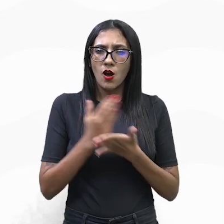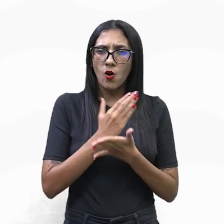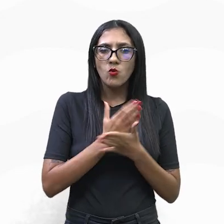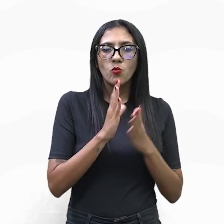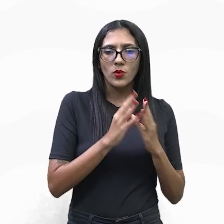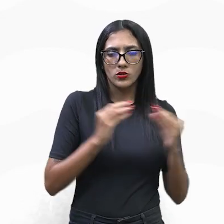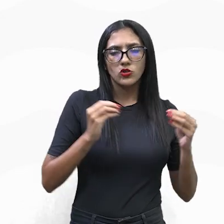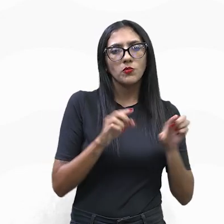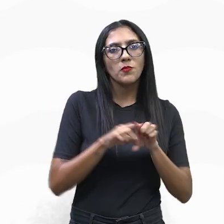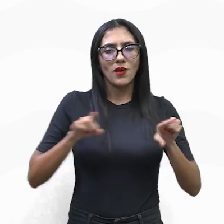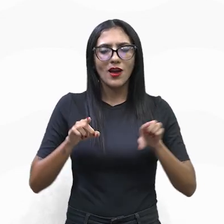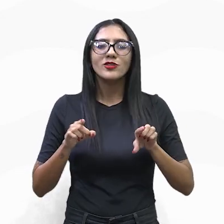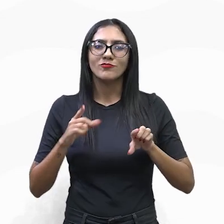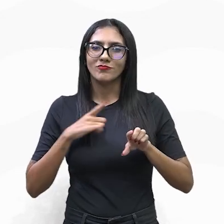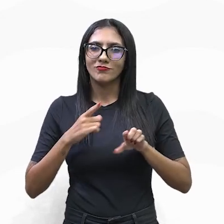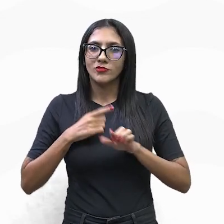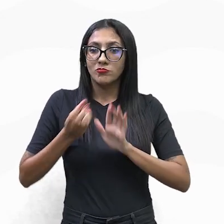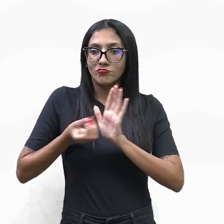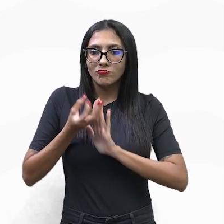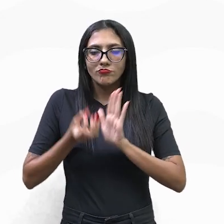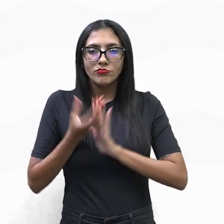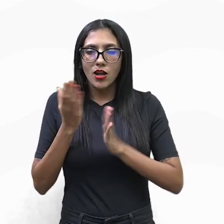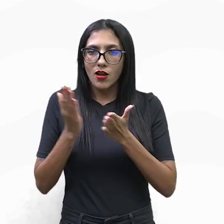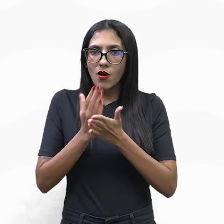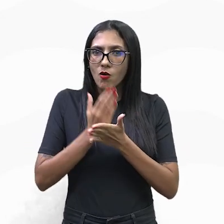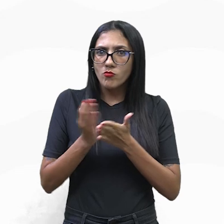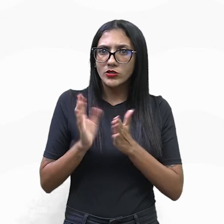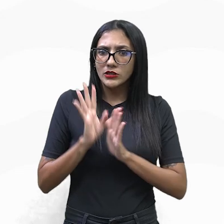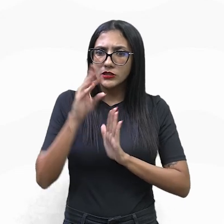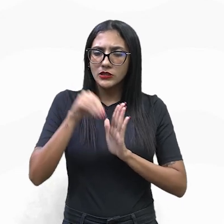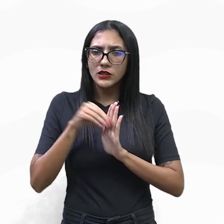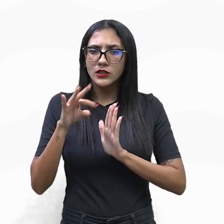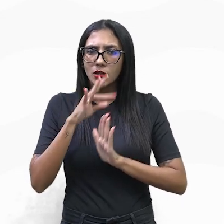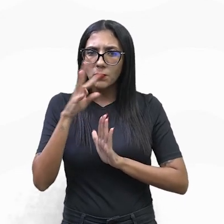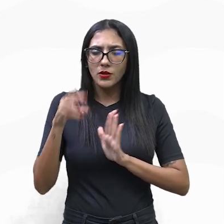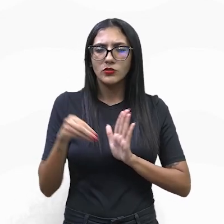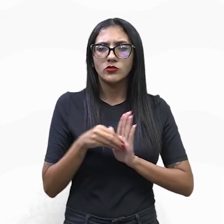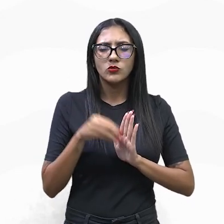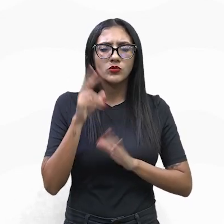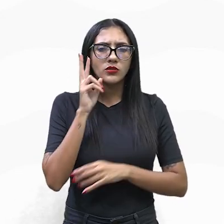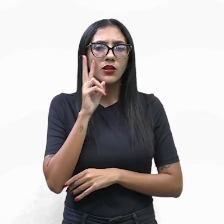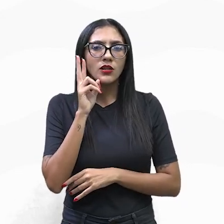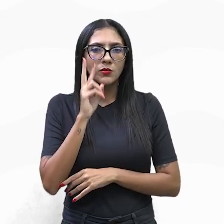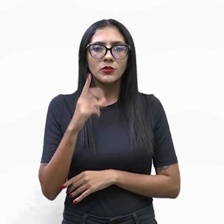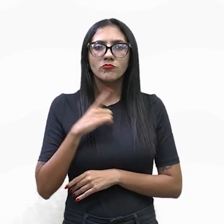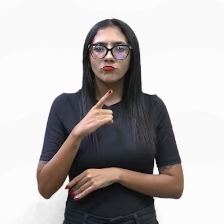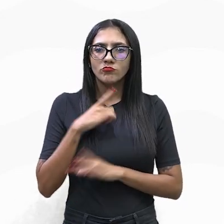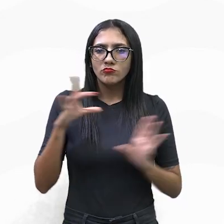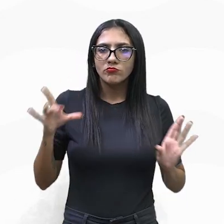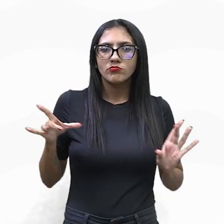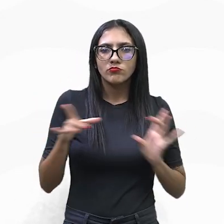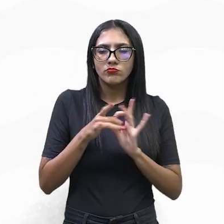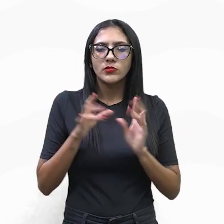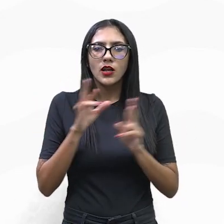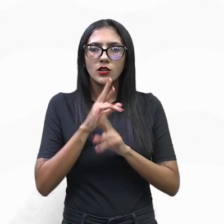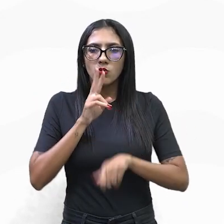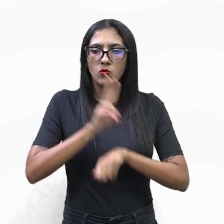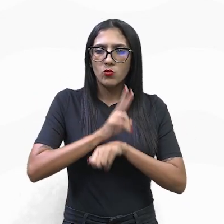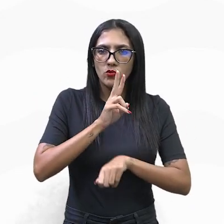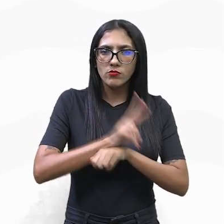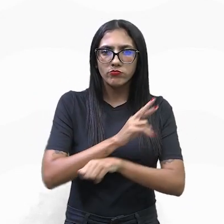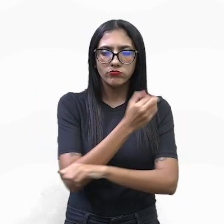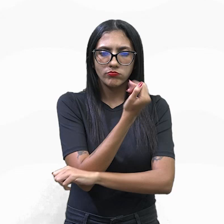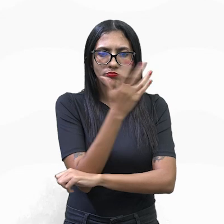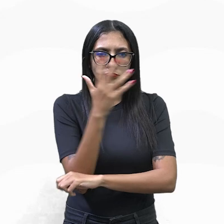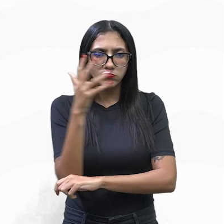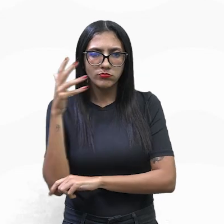novas profissões que estão surgindo na Amazônia, lembrando a Amazônia Legal, estão diretamente ligadas à preservação